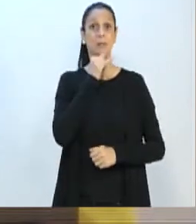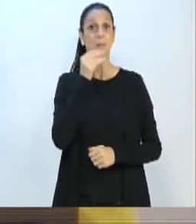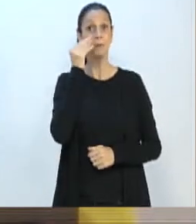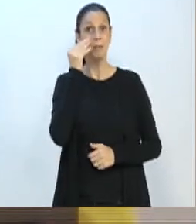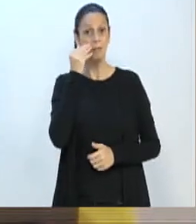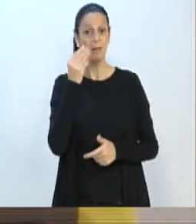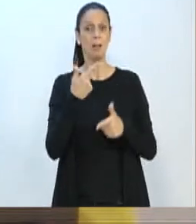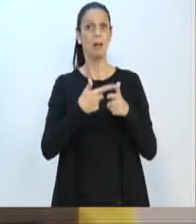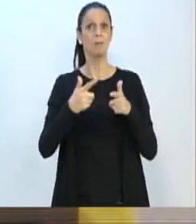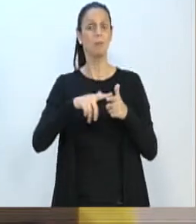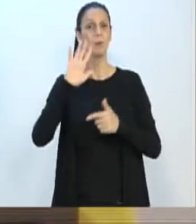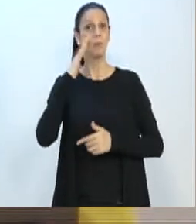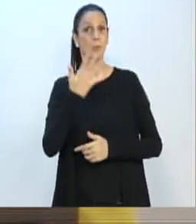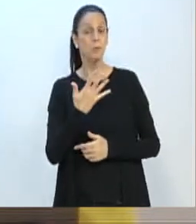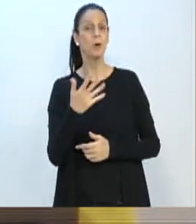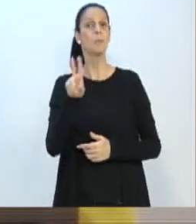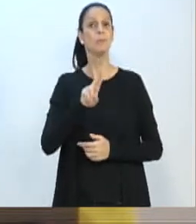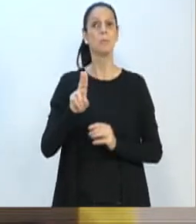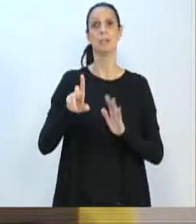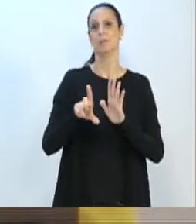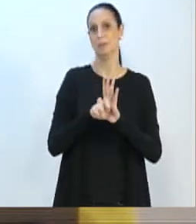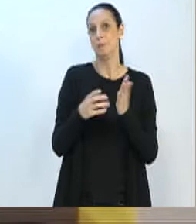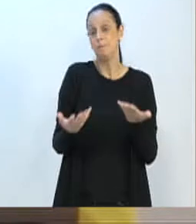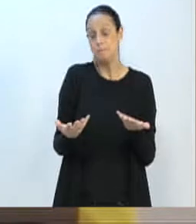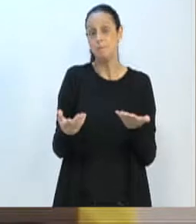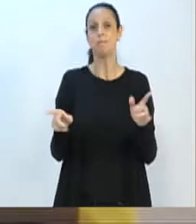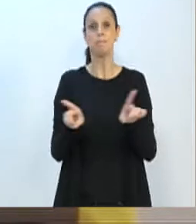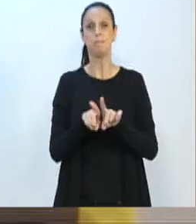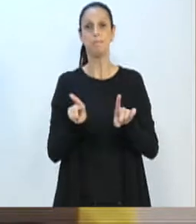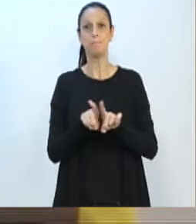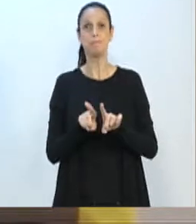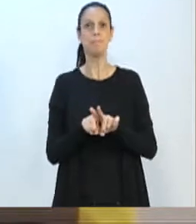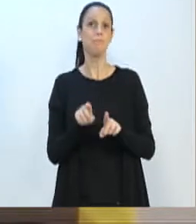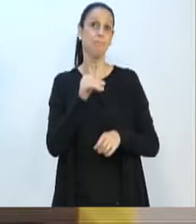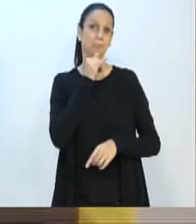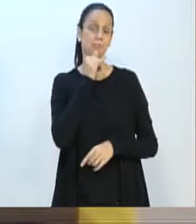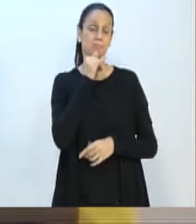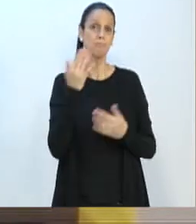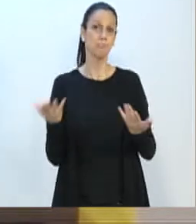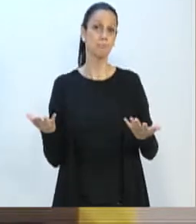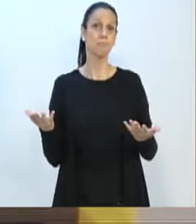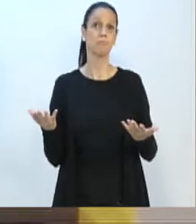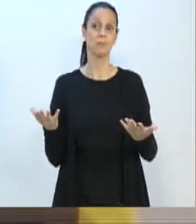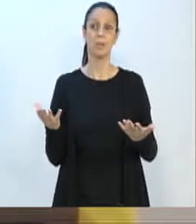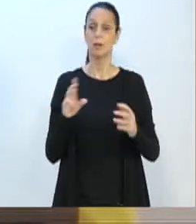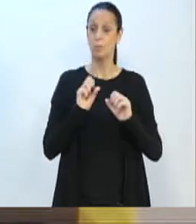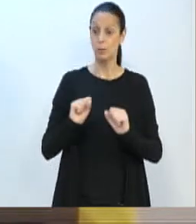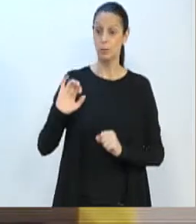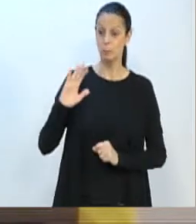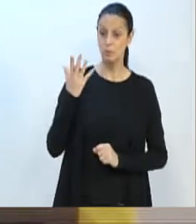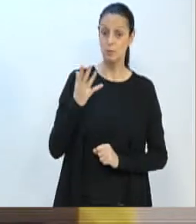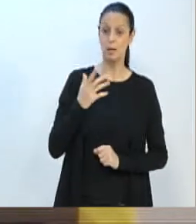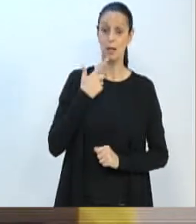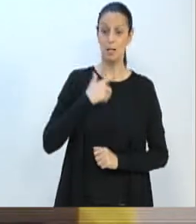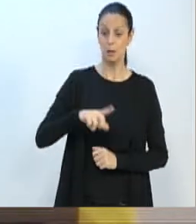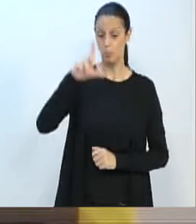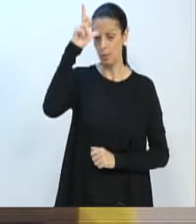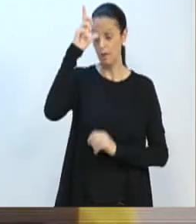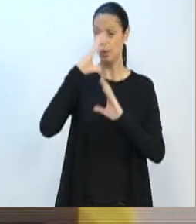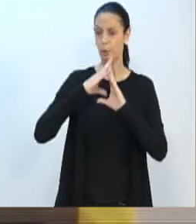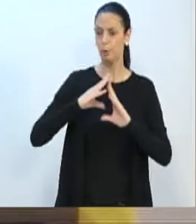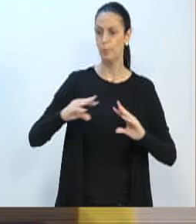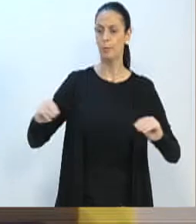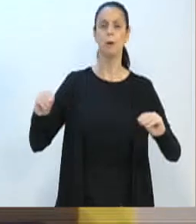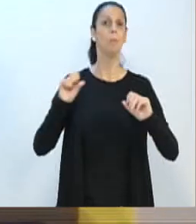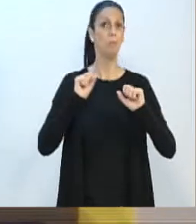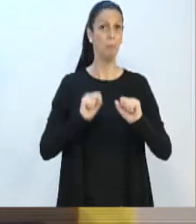não considerar que a iminência da extinção da língua alemã numa cidade como Blumenau seja também